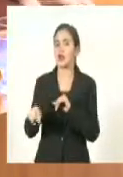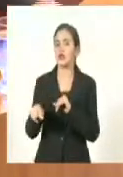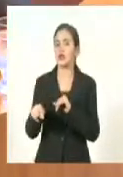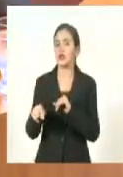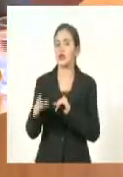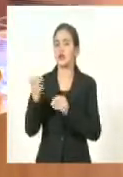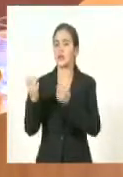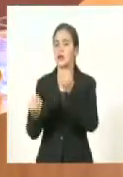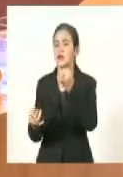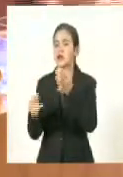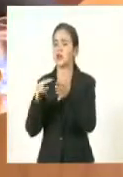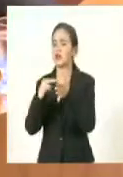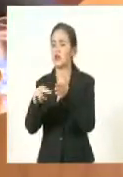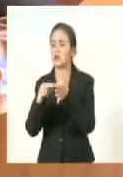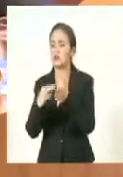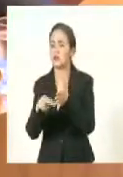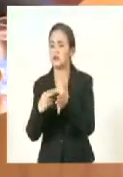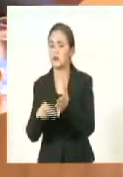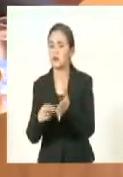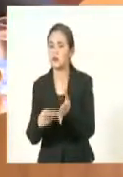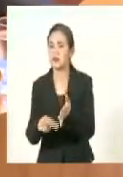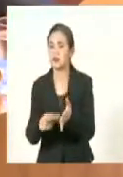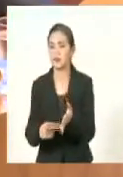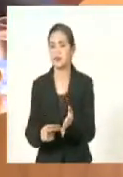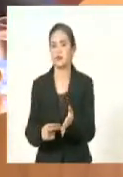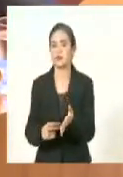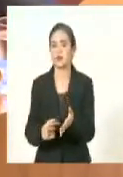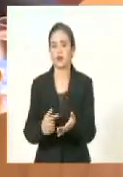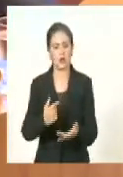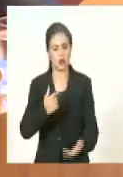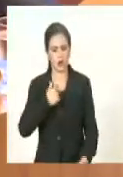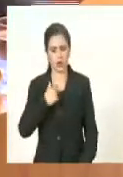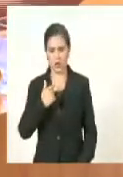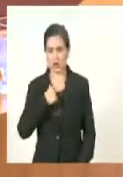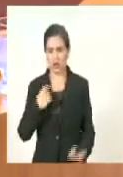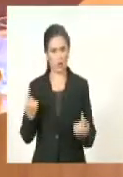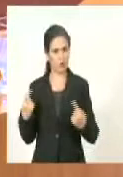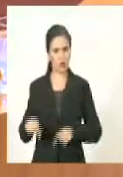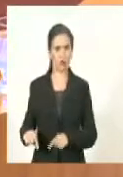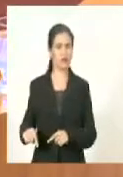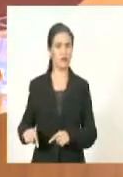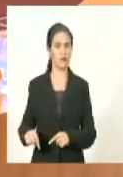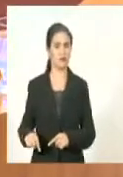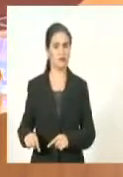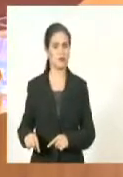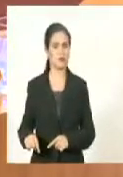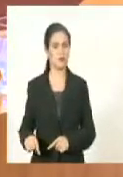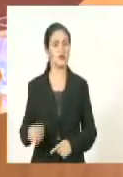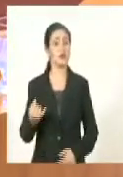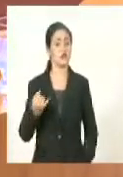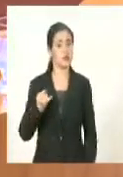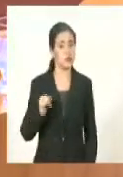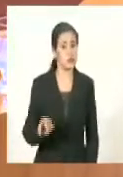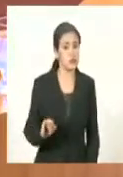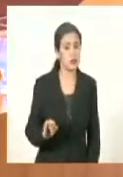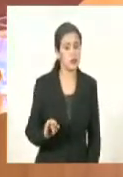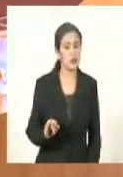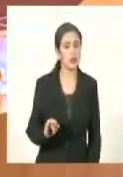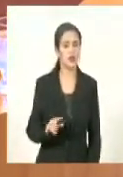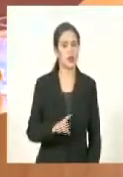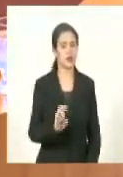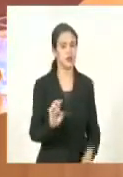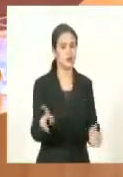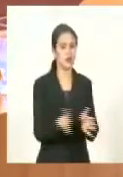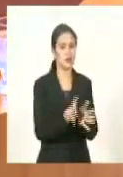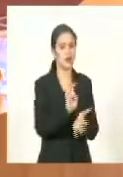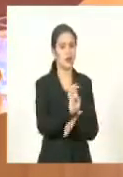desses empresários. Ora, sou contra. Se os empresários estão sendo achacados, se